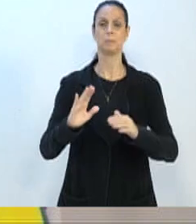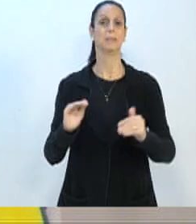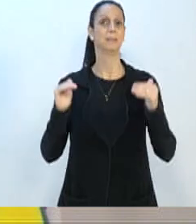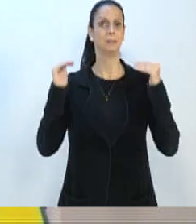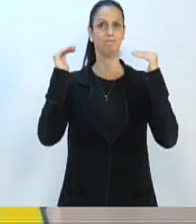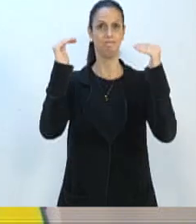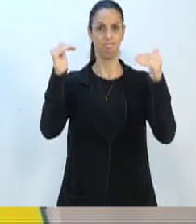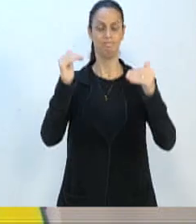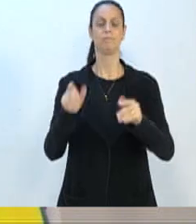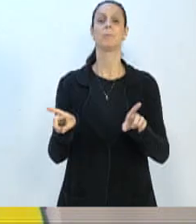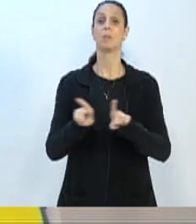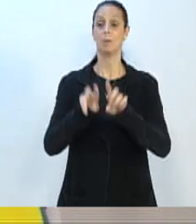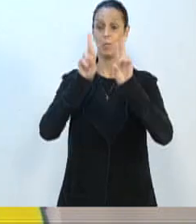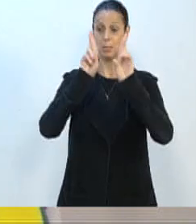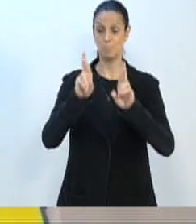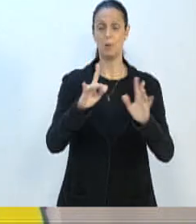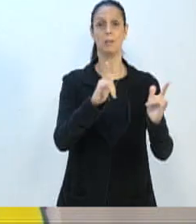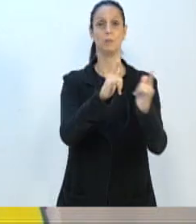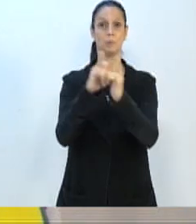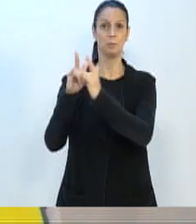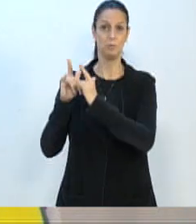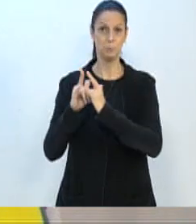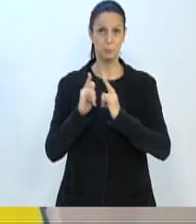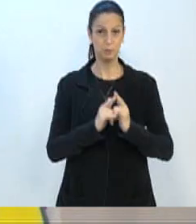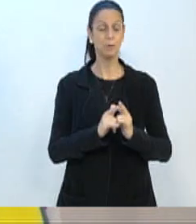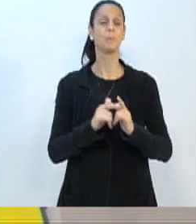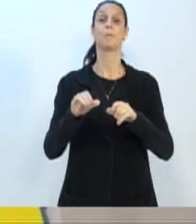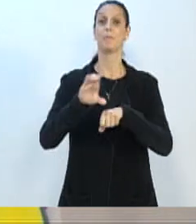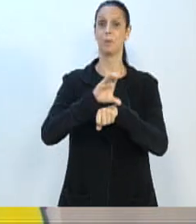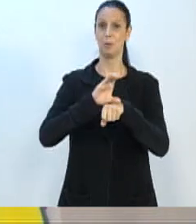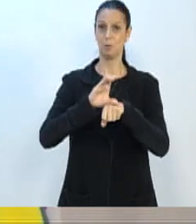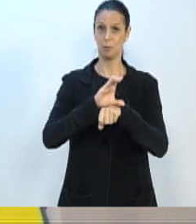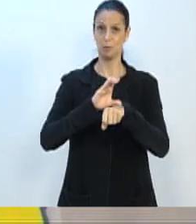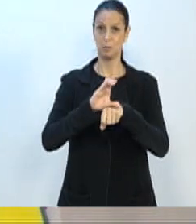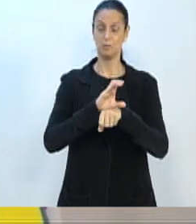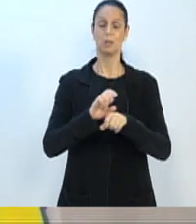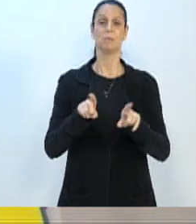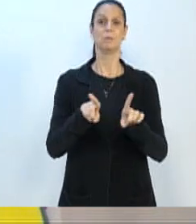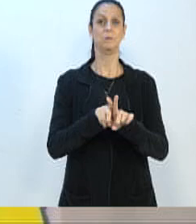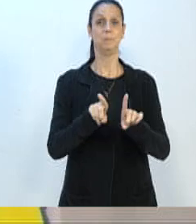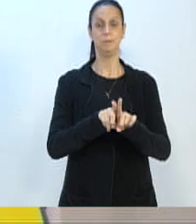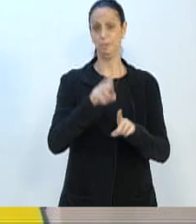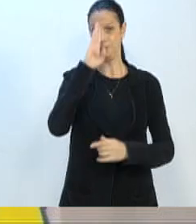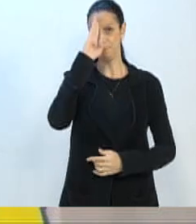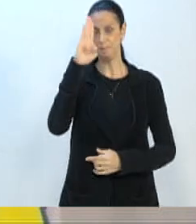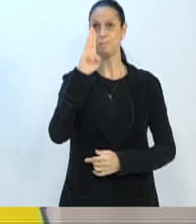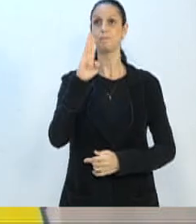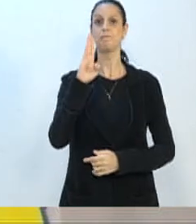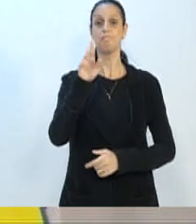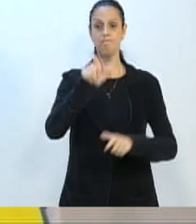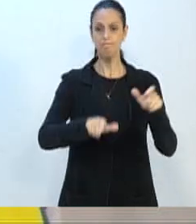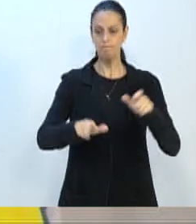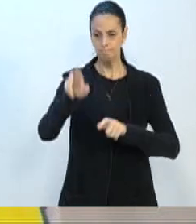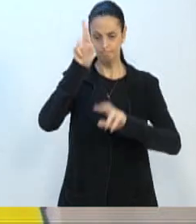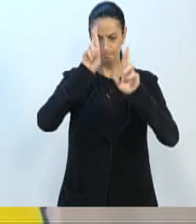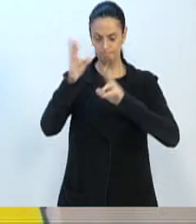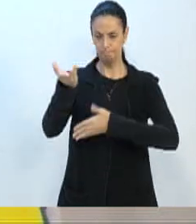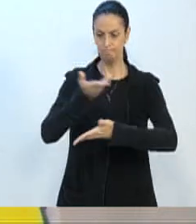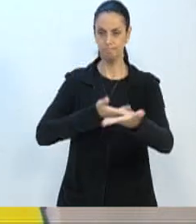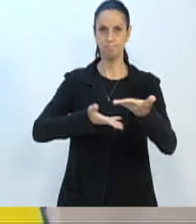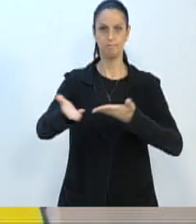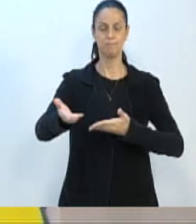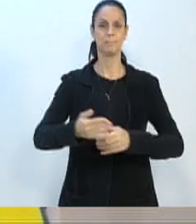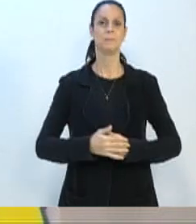com respeito às instituições a constituição e principalmente uns aos outros